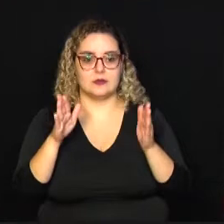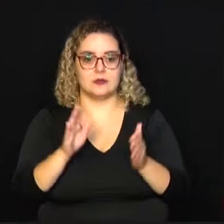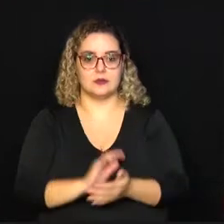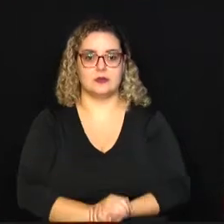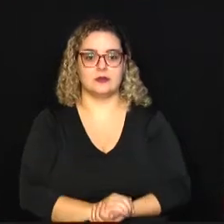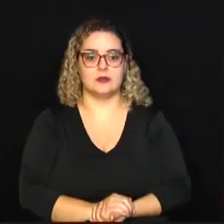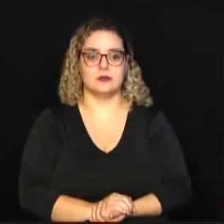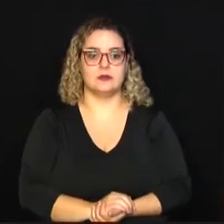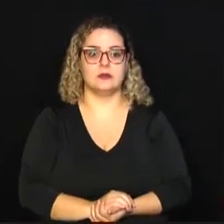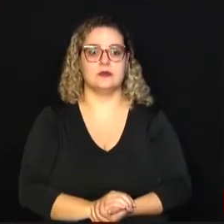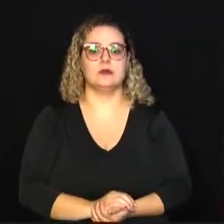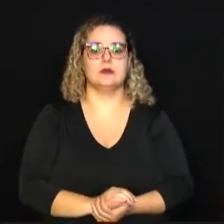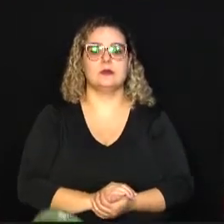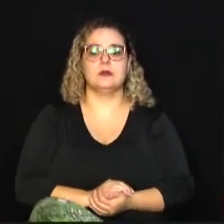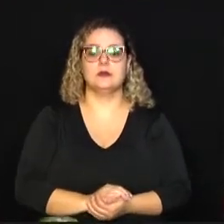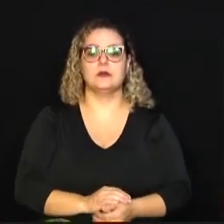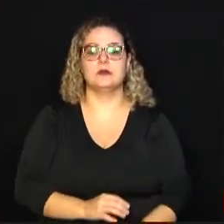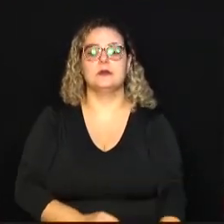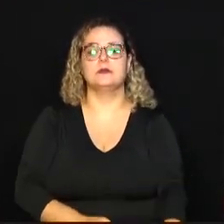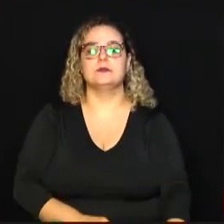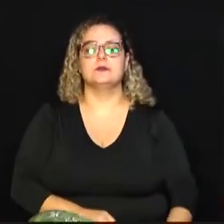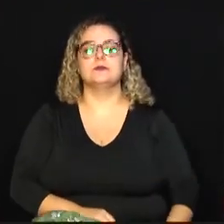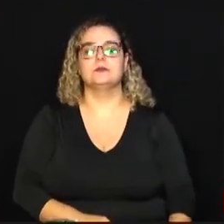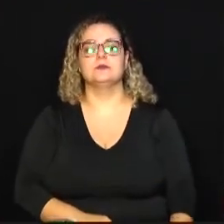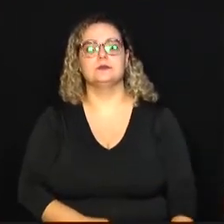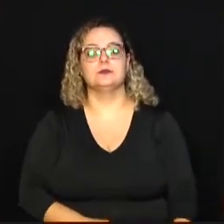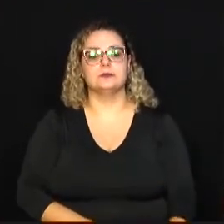Espera aí, vereador.